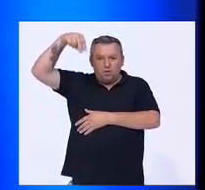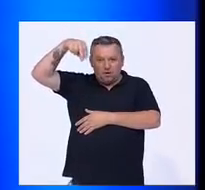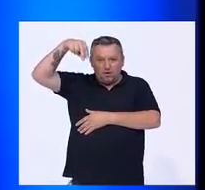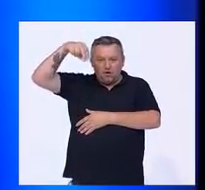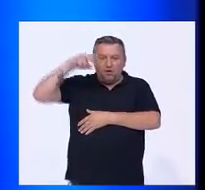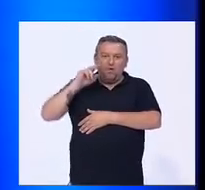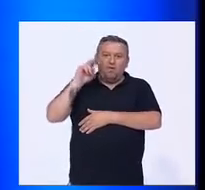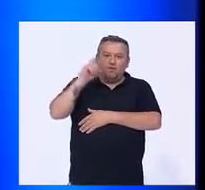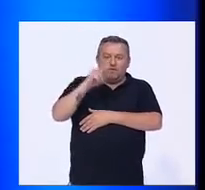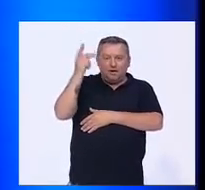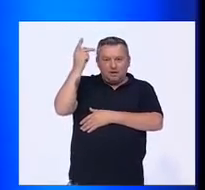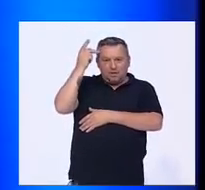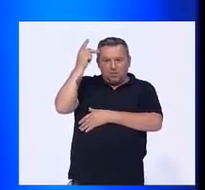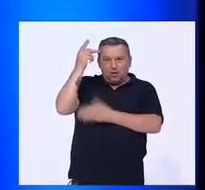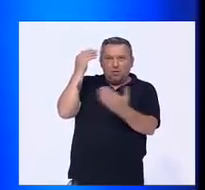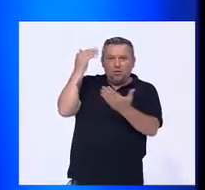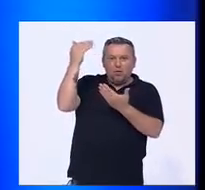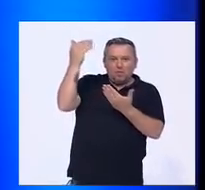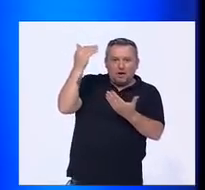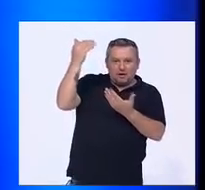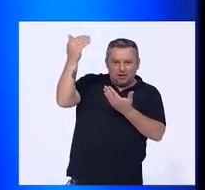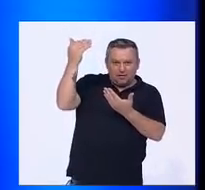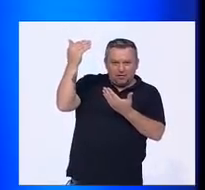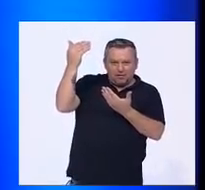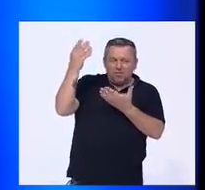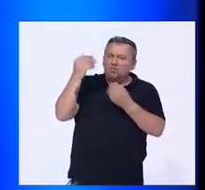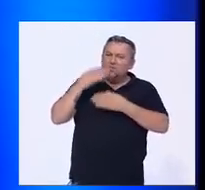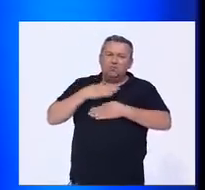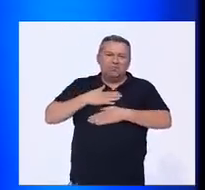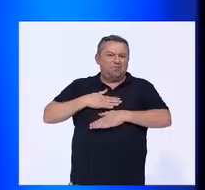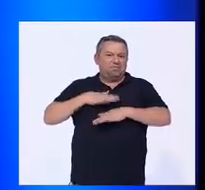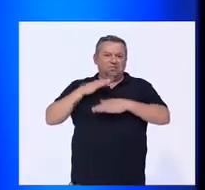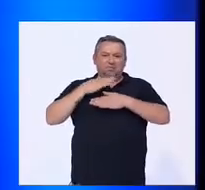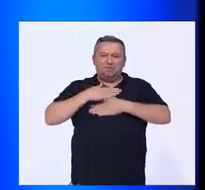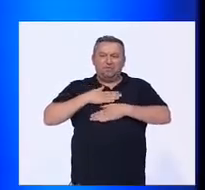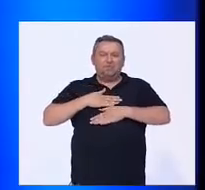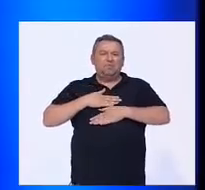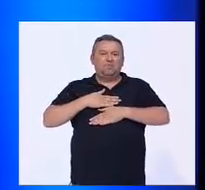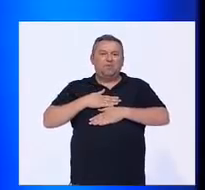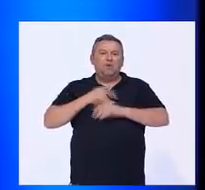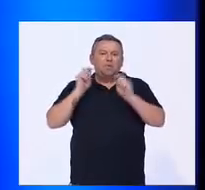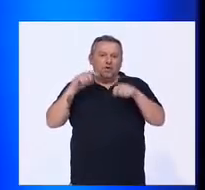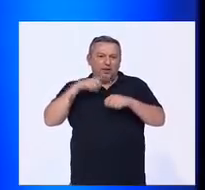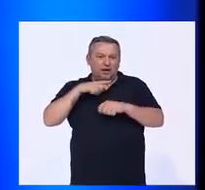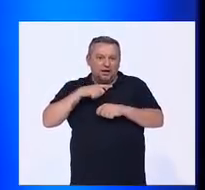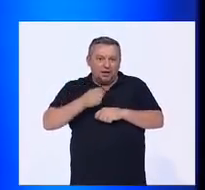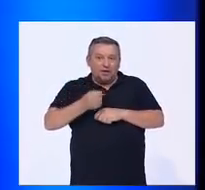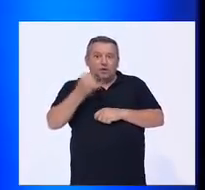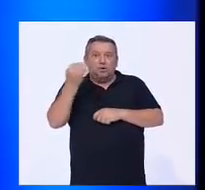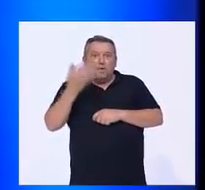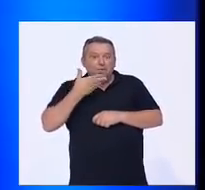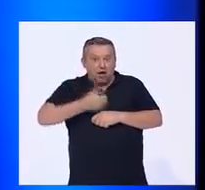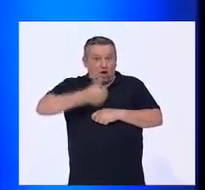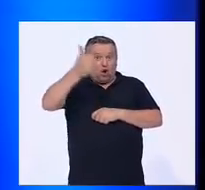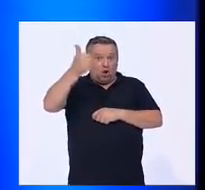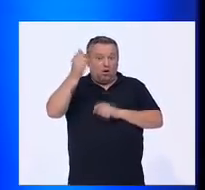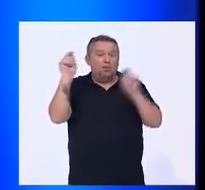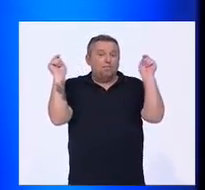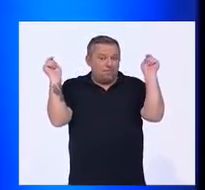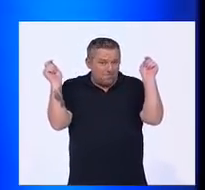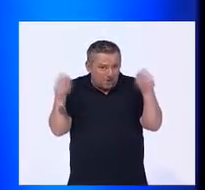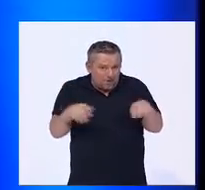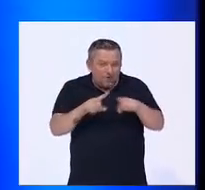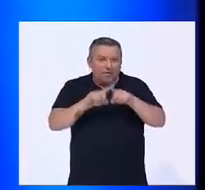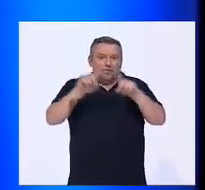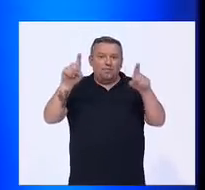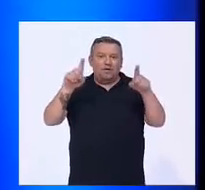você vê o estado de São Paulo de uma situação muito confortável sob esse aspecto. Poderia ter números mais positivos? Claro que poderia. Mas foi feito